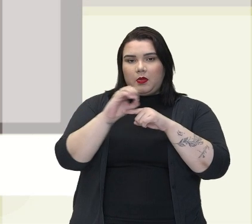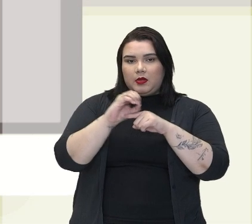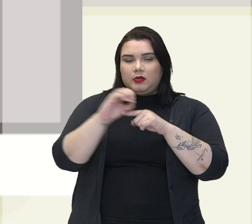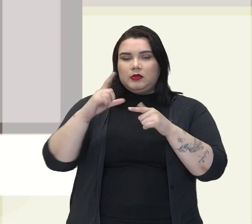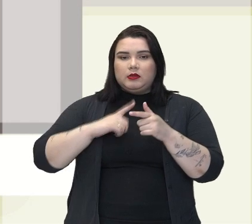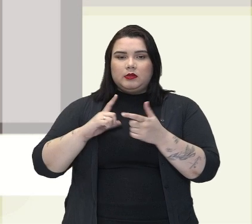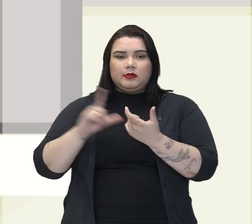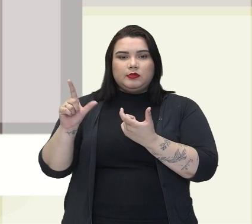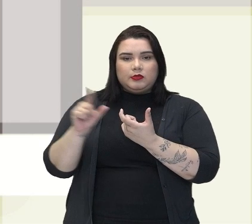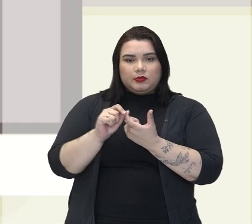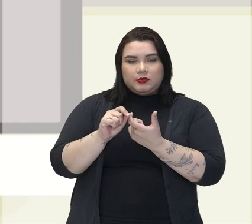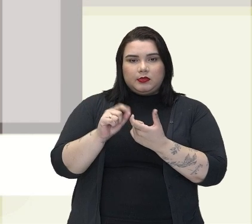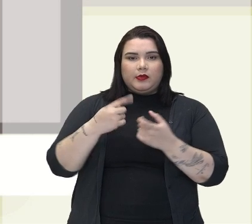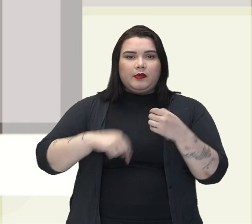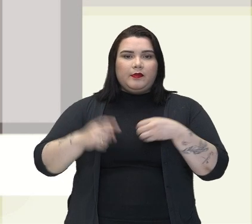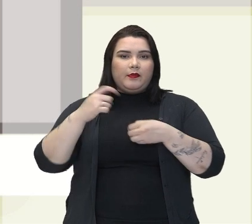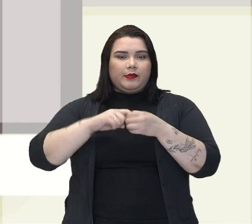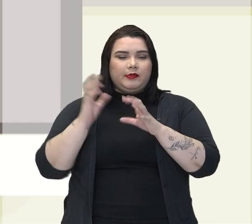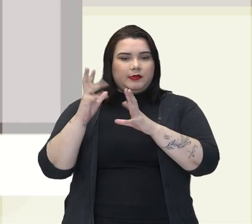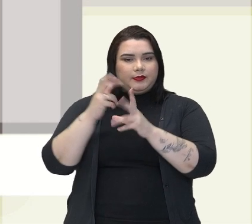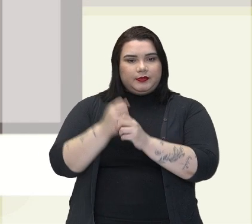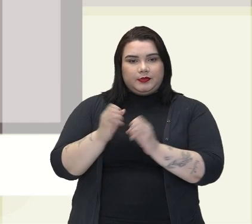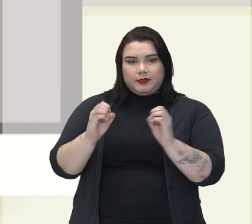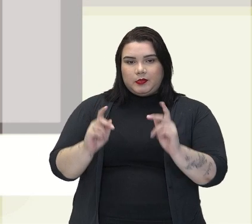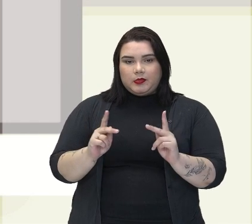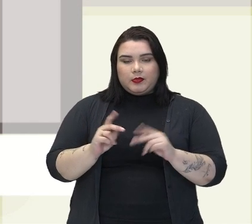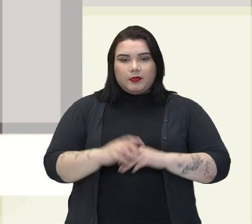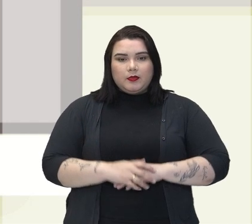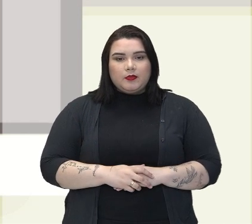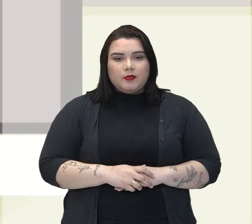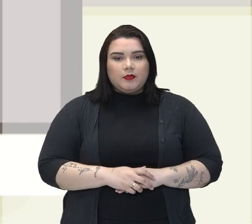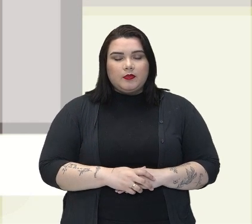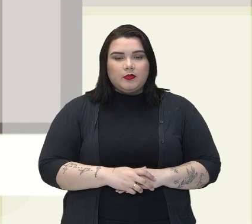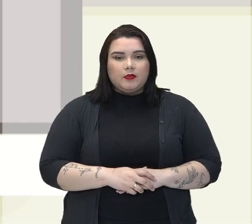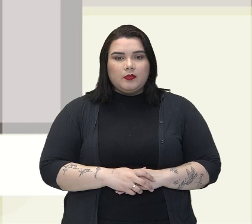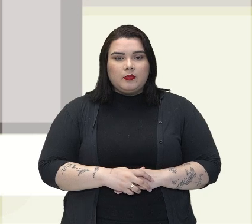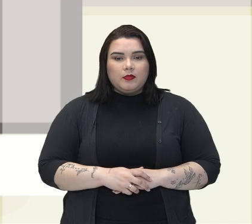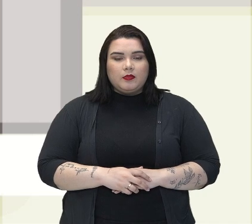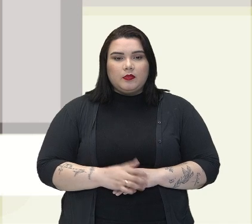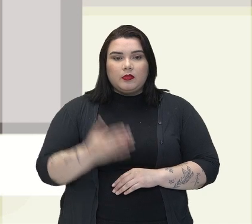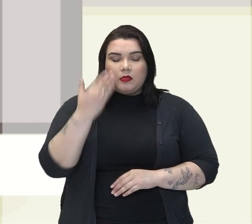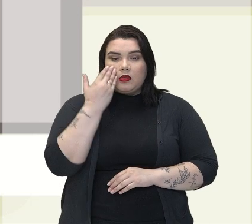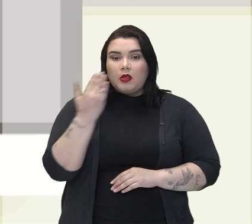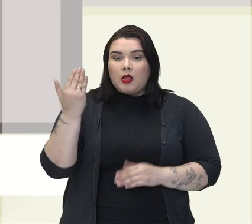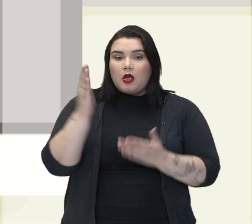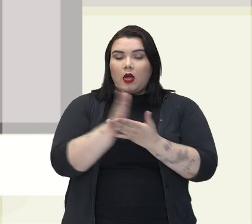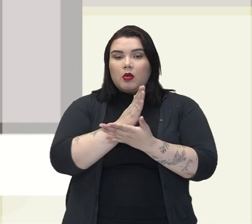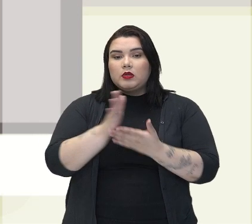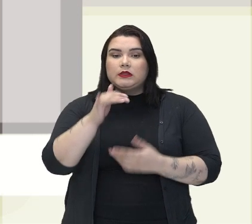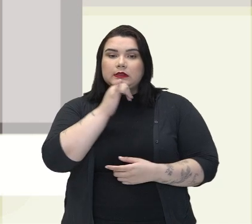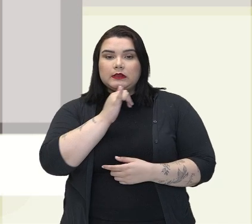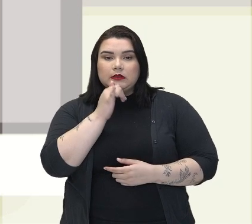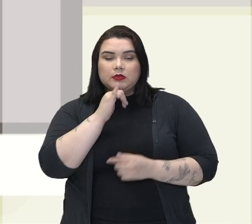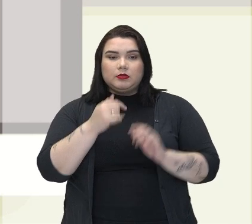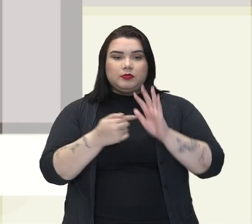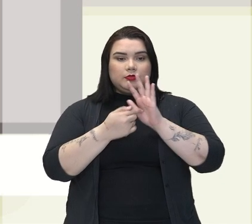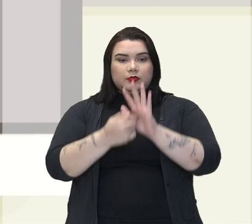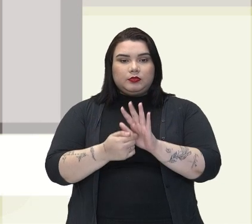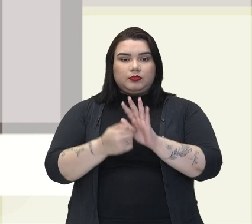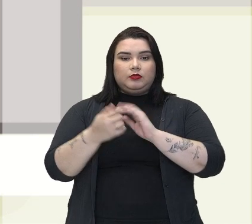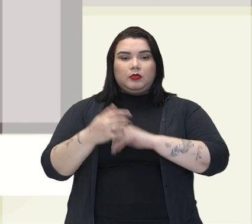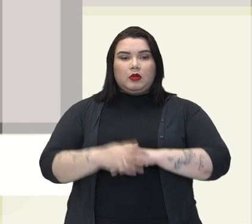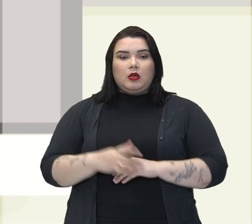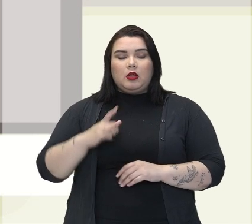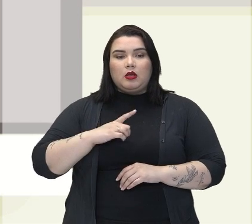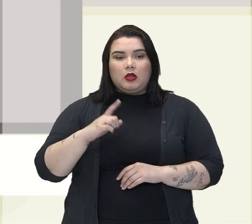sufixos, tá bom? E a gente retorna a falar deles. Aqui eu tenho alguns exemplos, né? De